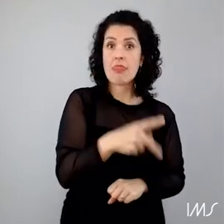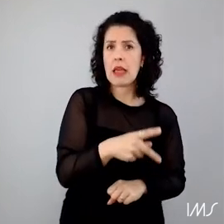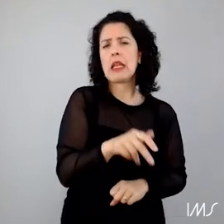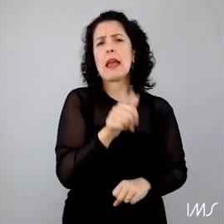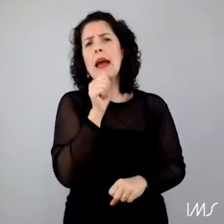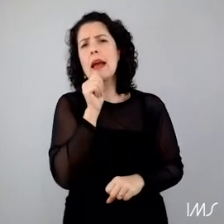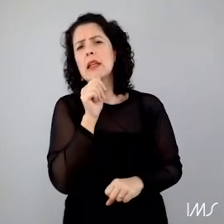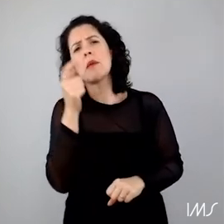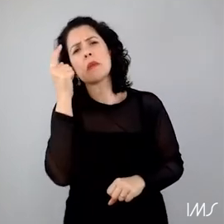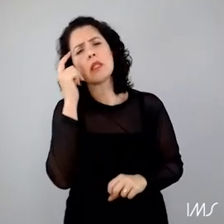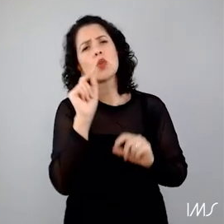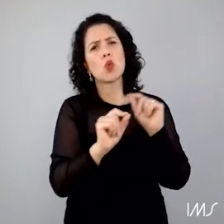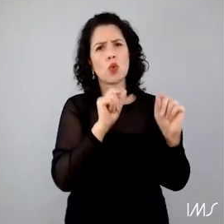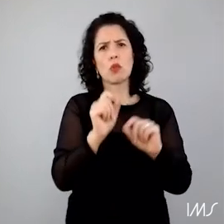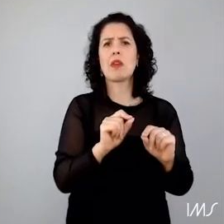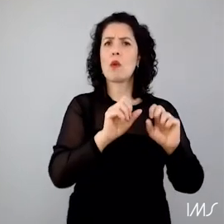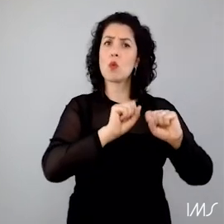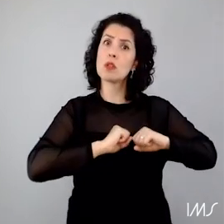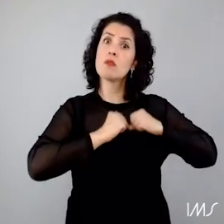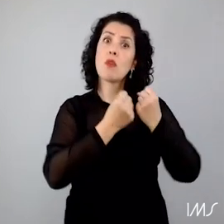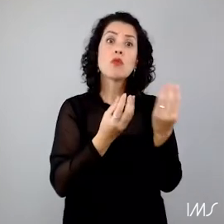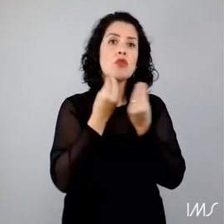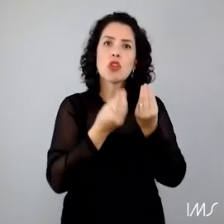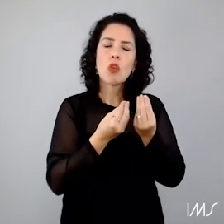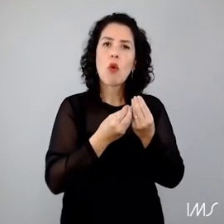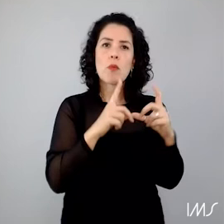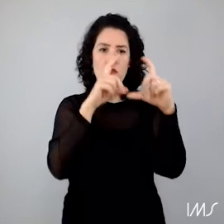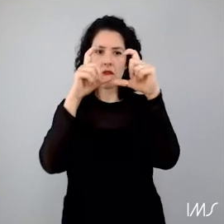publicação dessa obra fundamental, né?